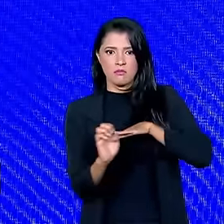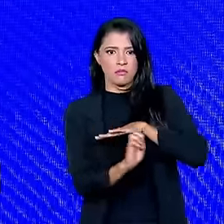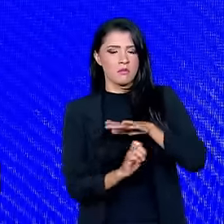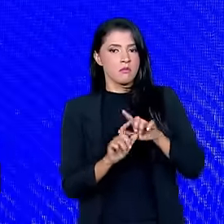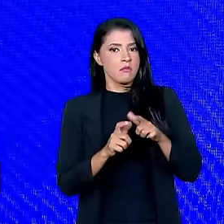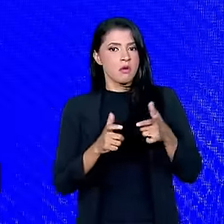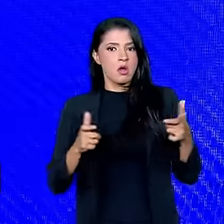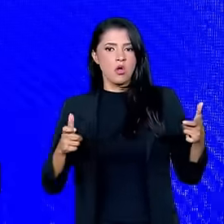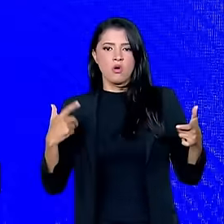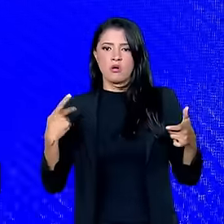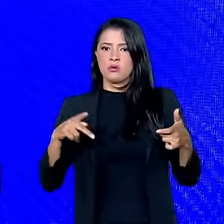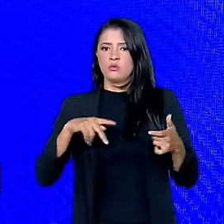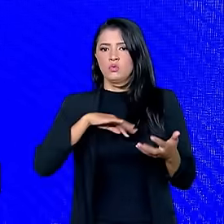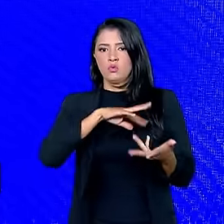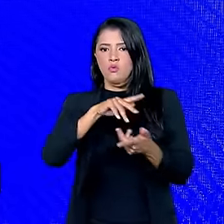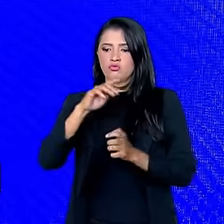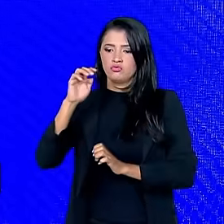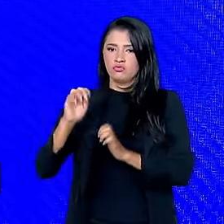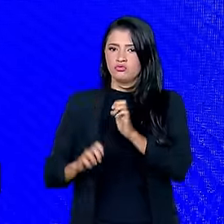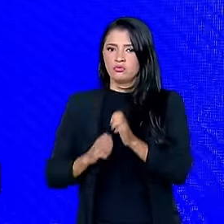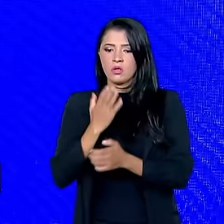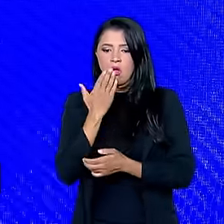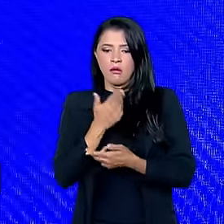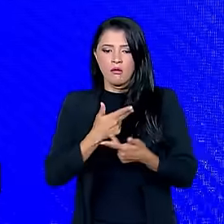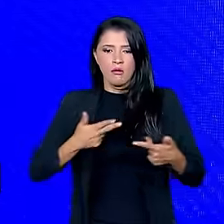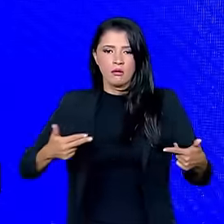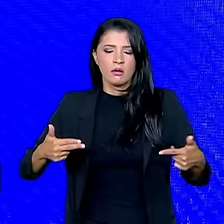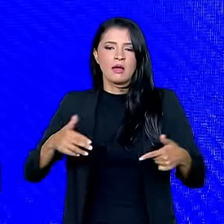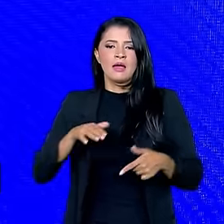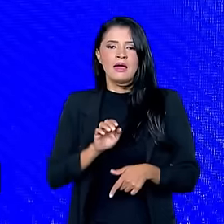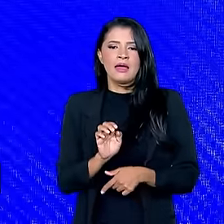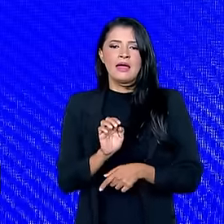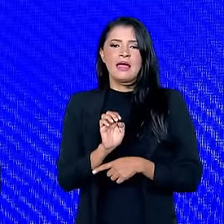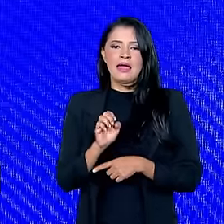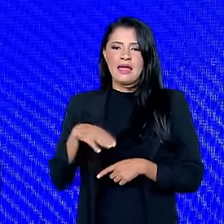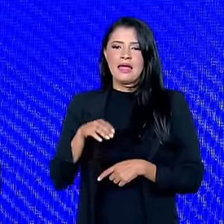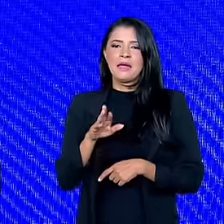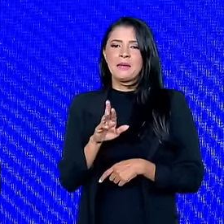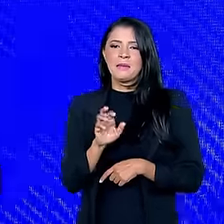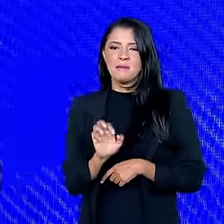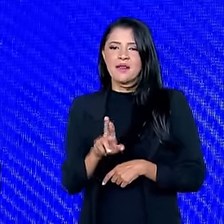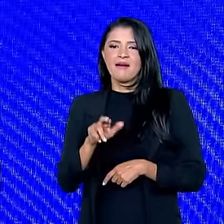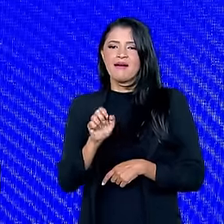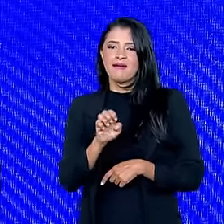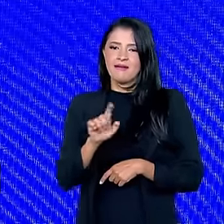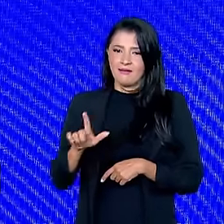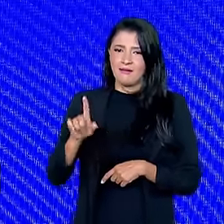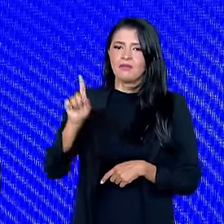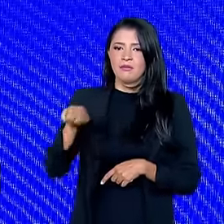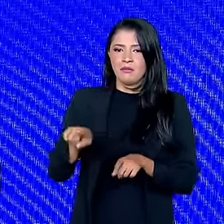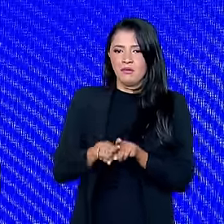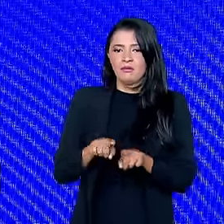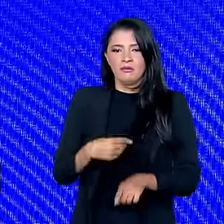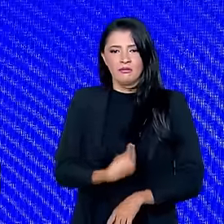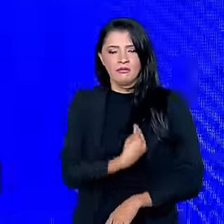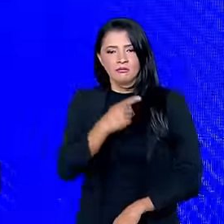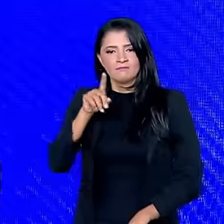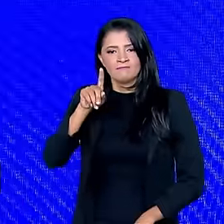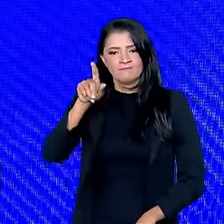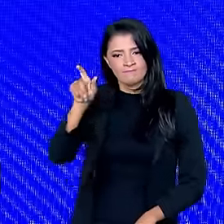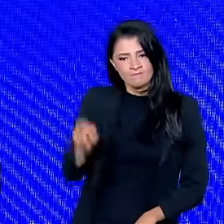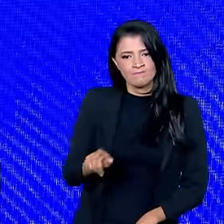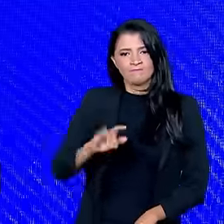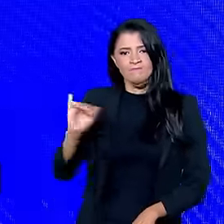em processamento de alimentos. A Embraer, que está aqui presente também e é fundamental na pessoa